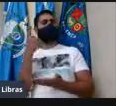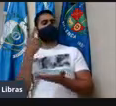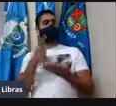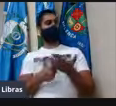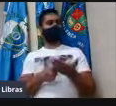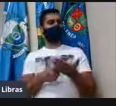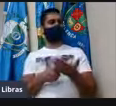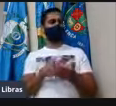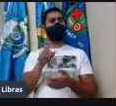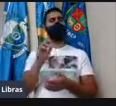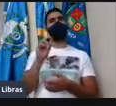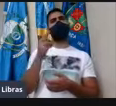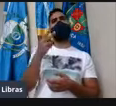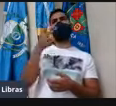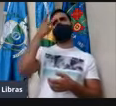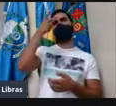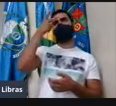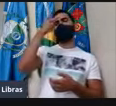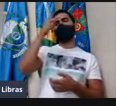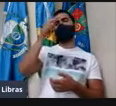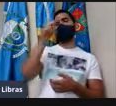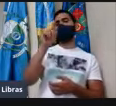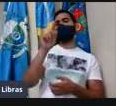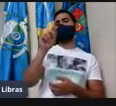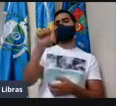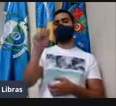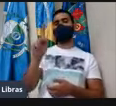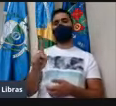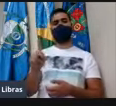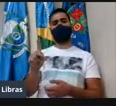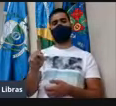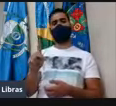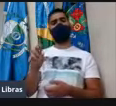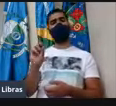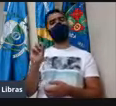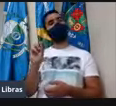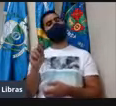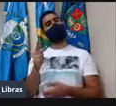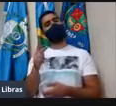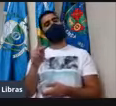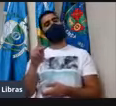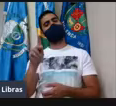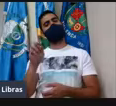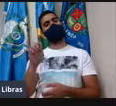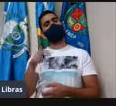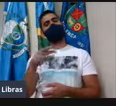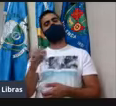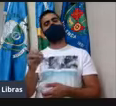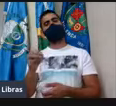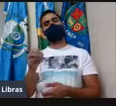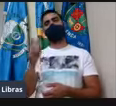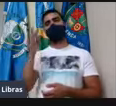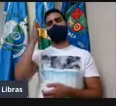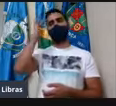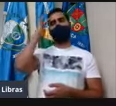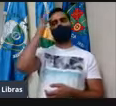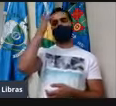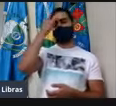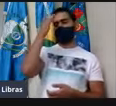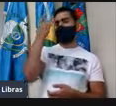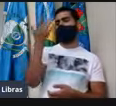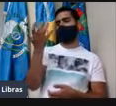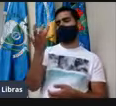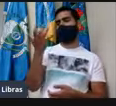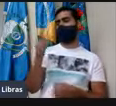um dinheiro de aposentadoria e de pensão, você acha que alguém vai correr o risco de entrar